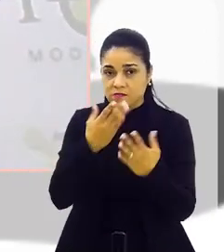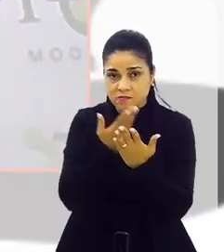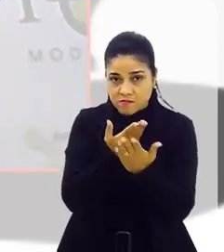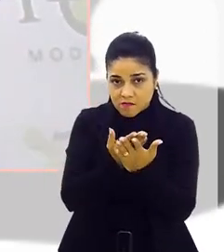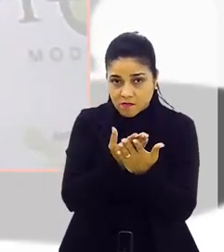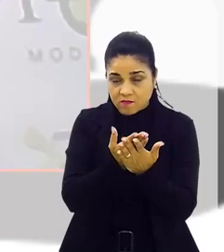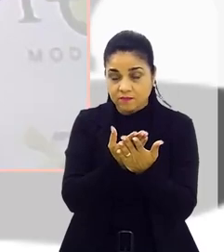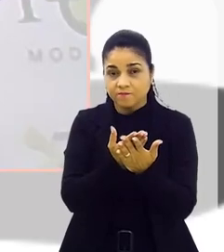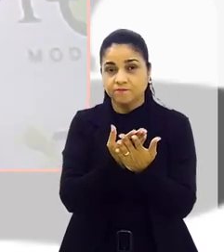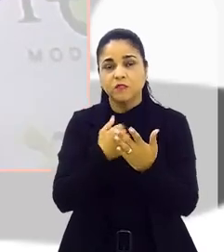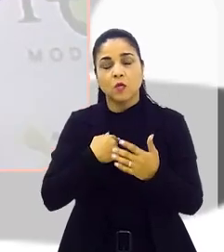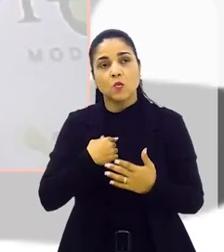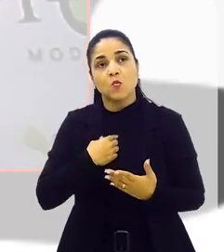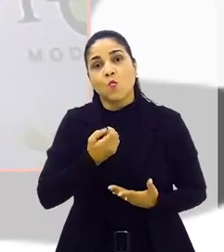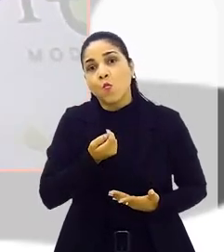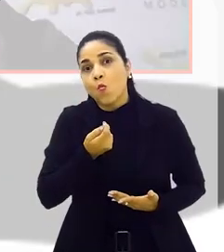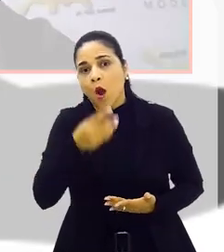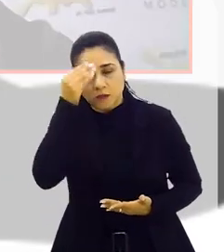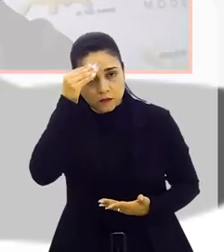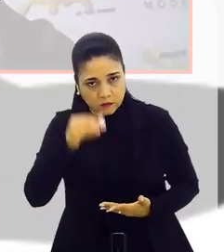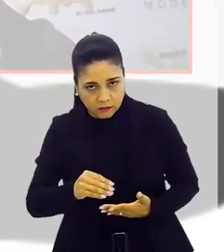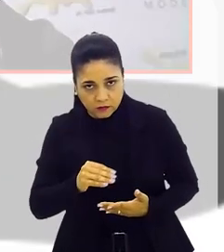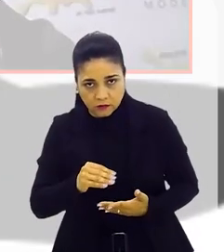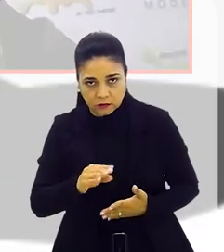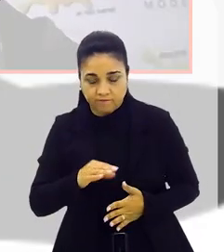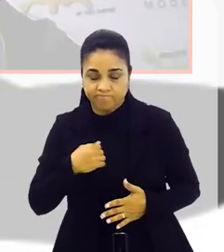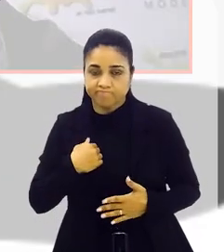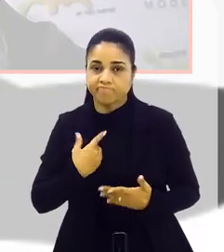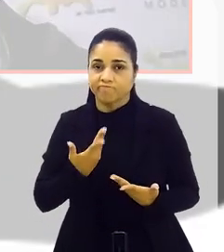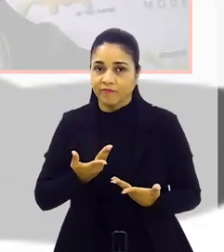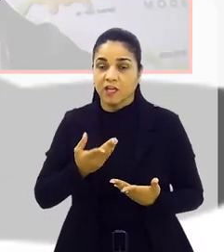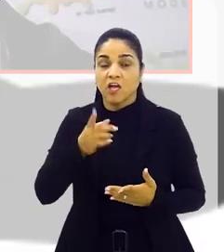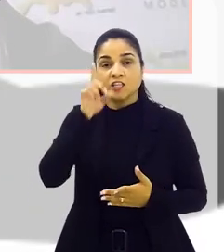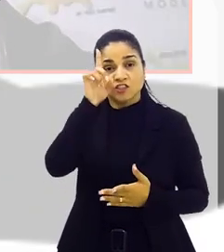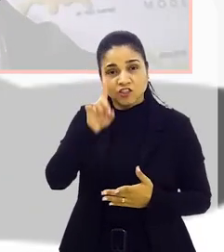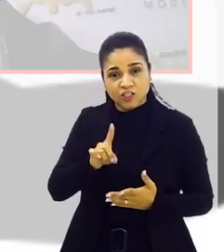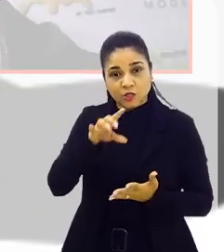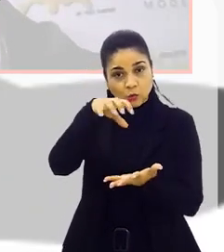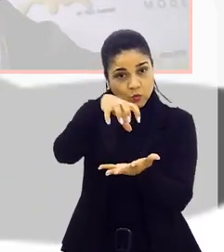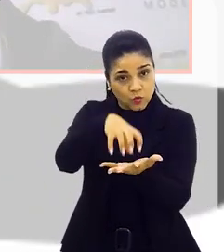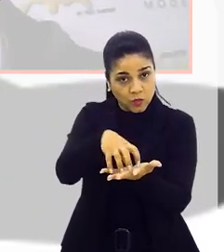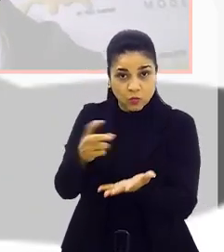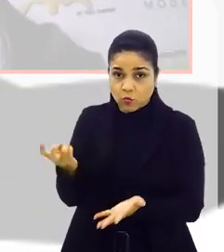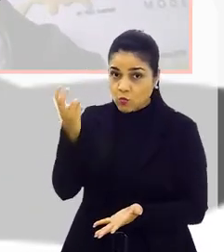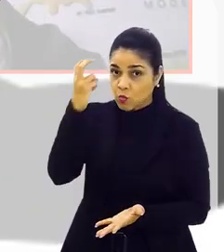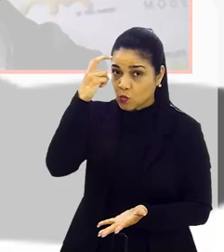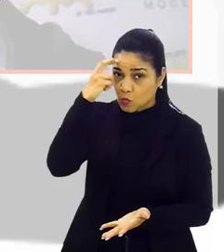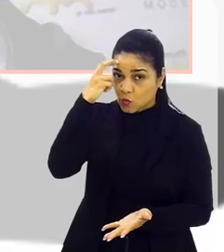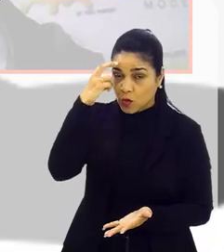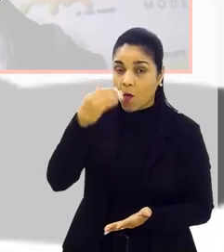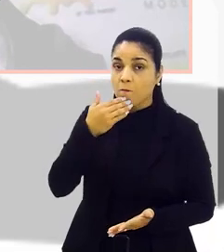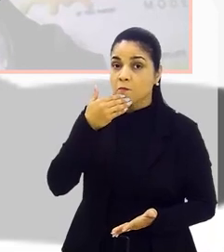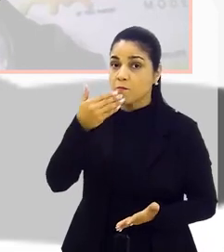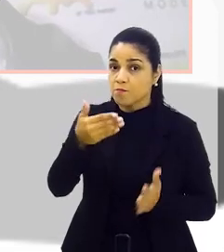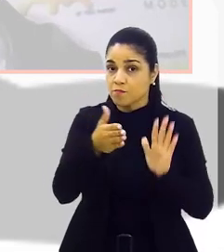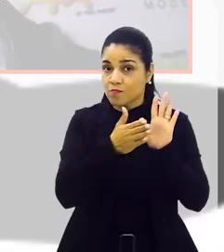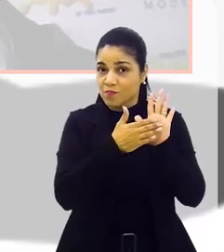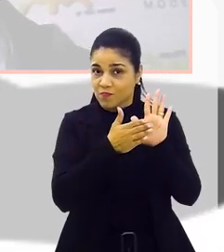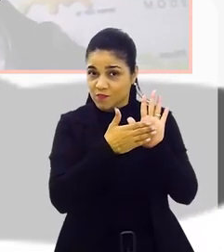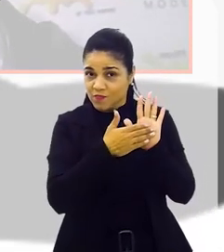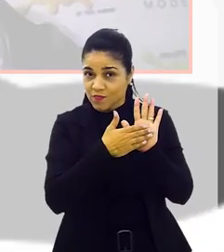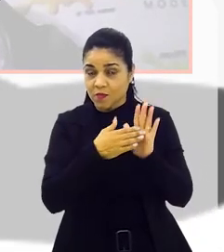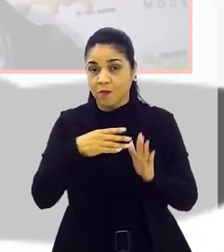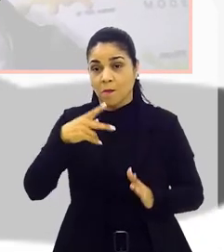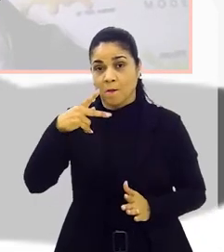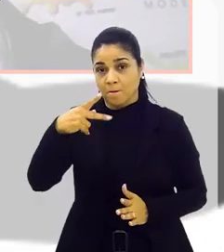Centro Cultural na semana seguinte e quase desisti. Foi a Quase desisti direção do Centro Cultural, a então, direção que. do Centro Cultural que me fez